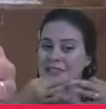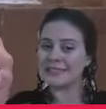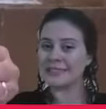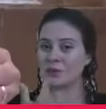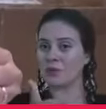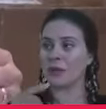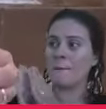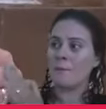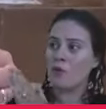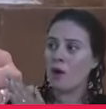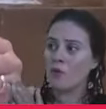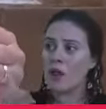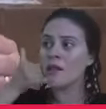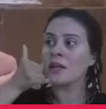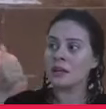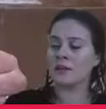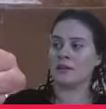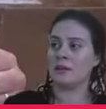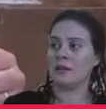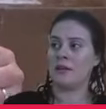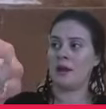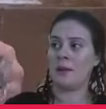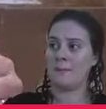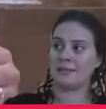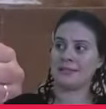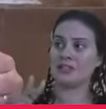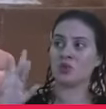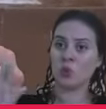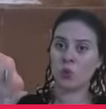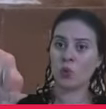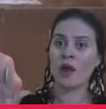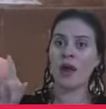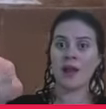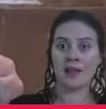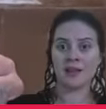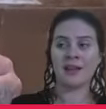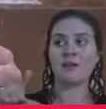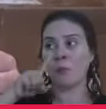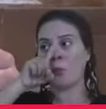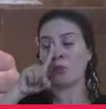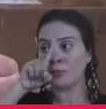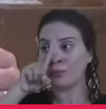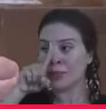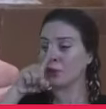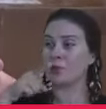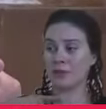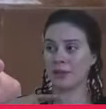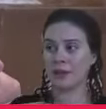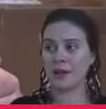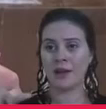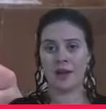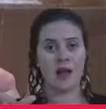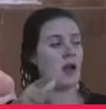por favor liga para o presidente Lula e explica para o presidente Lula que essa operação tem alto grau de risco ele Dutra eu não